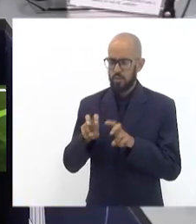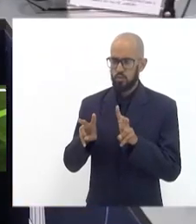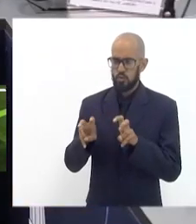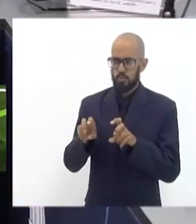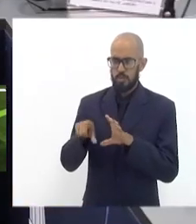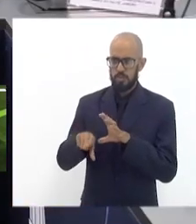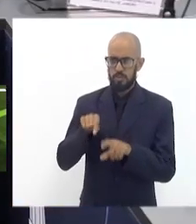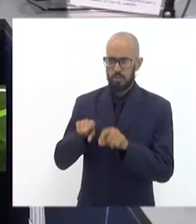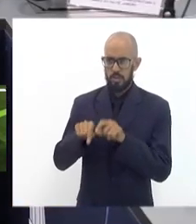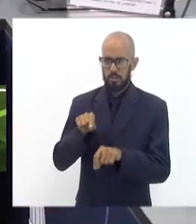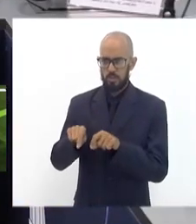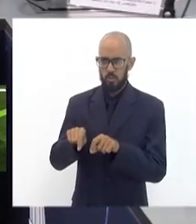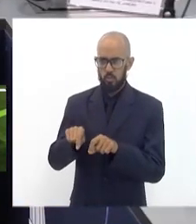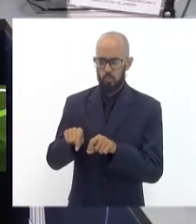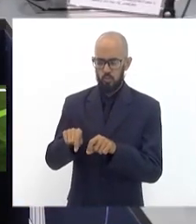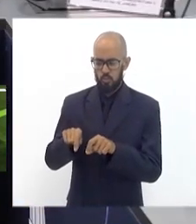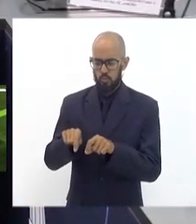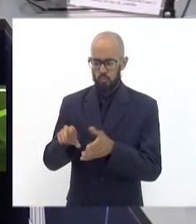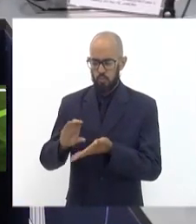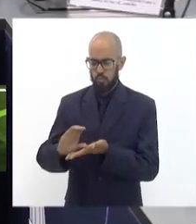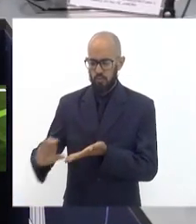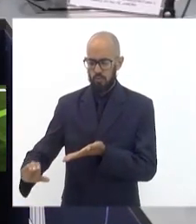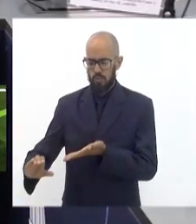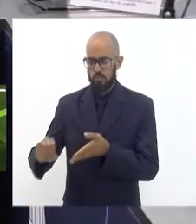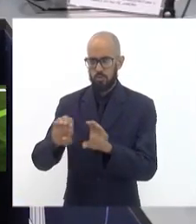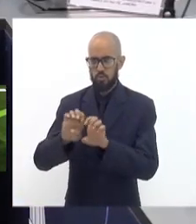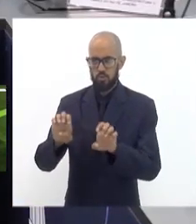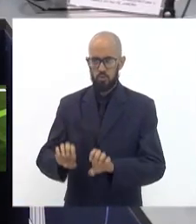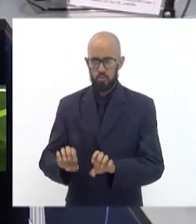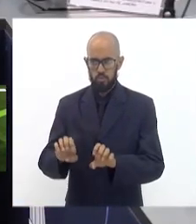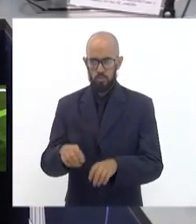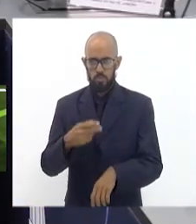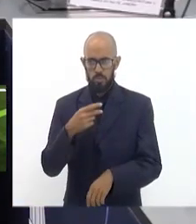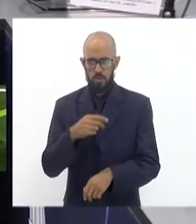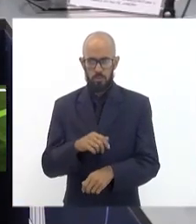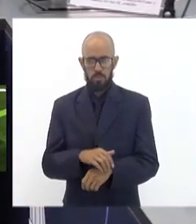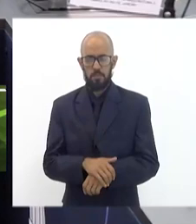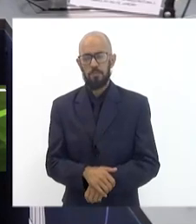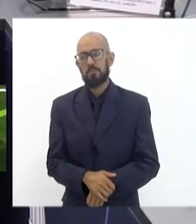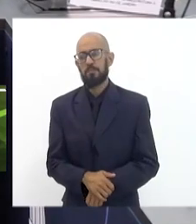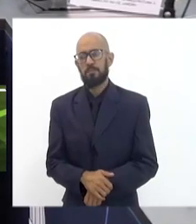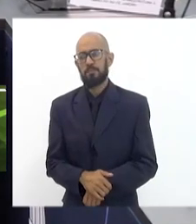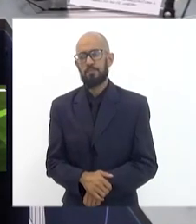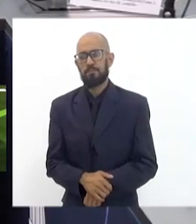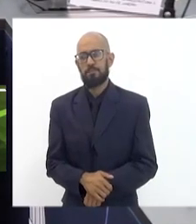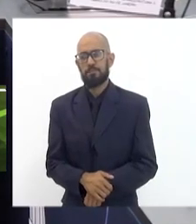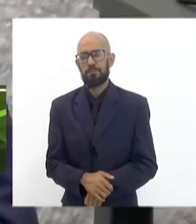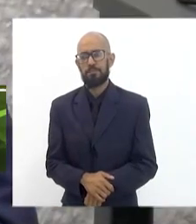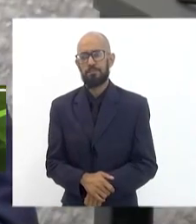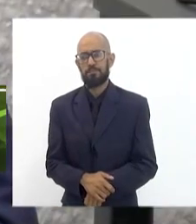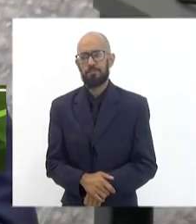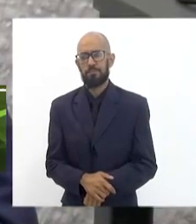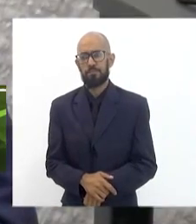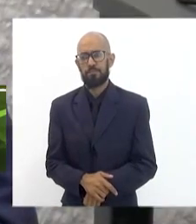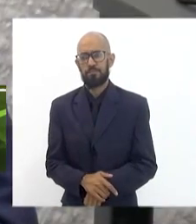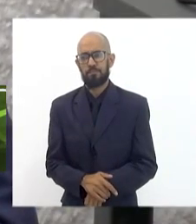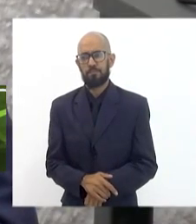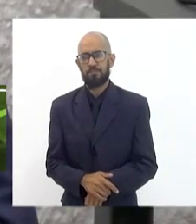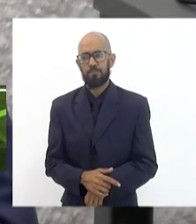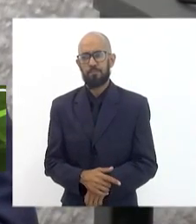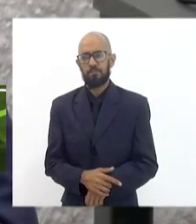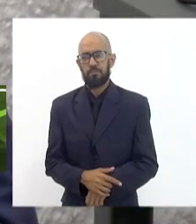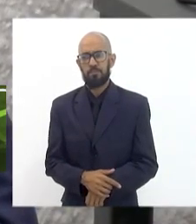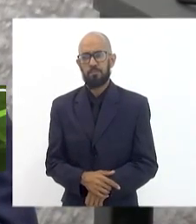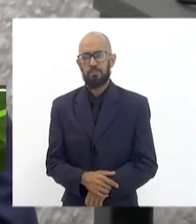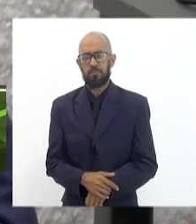seleção dos investimentos estruturantes para me passar depois sim é o primeiro a gente fala assim um projeto